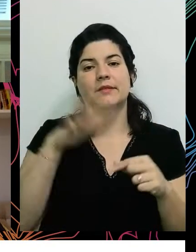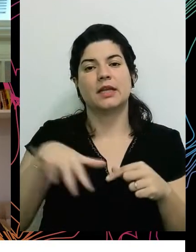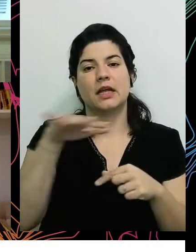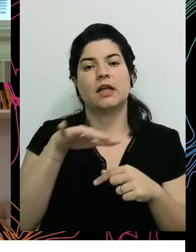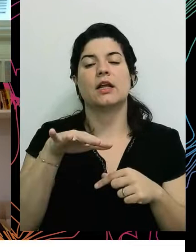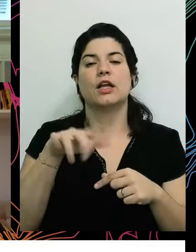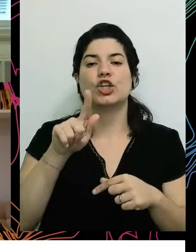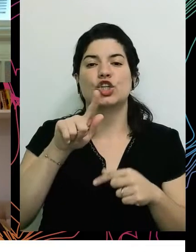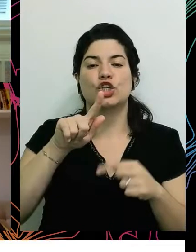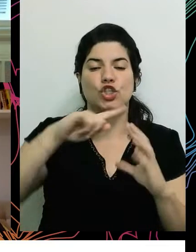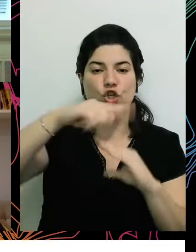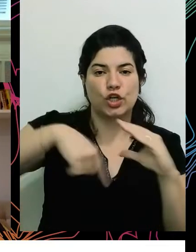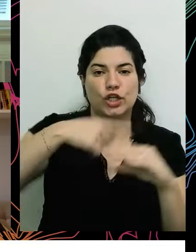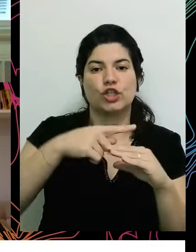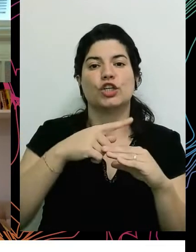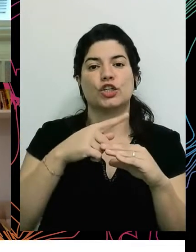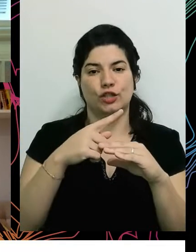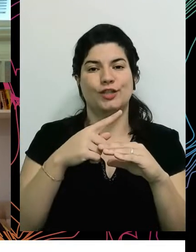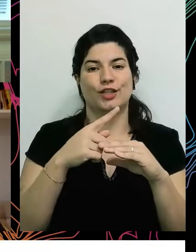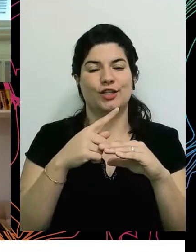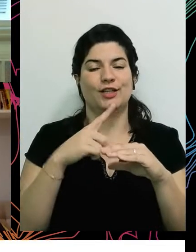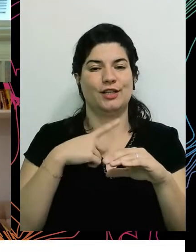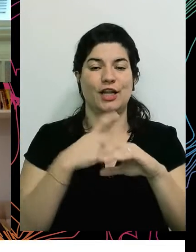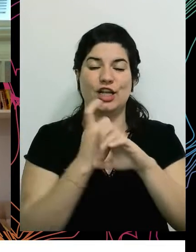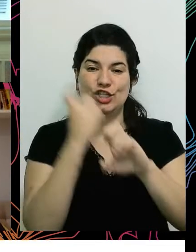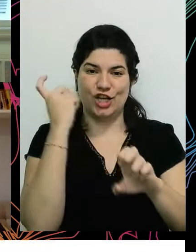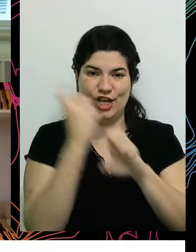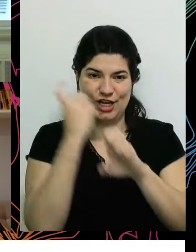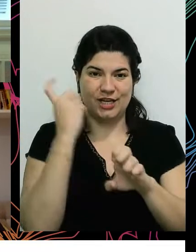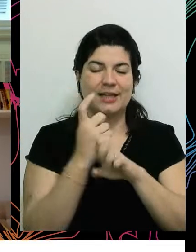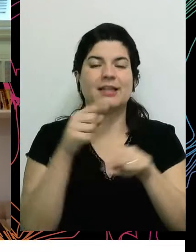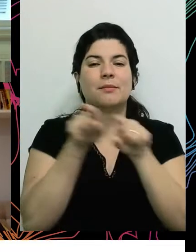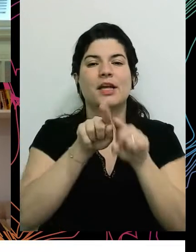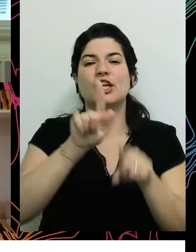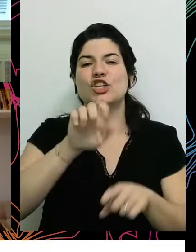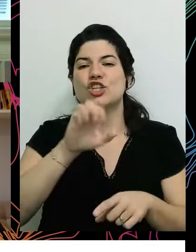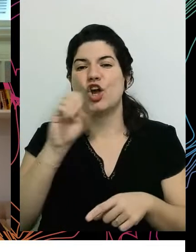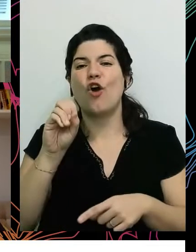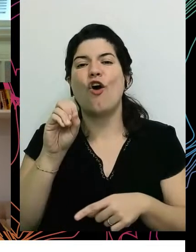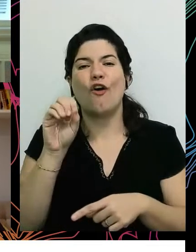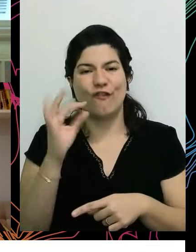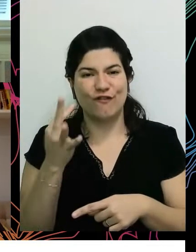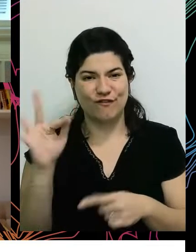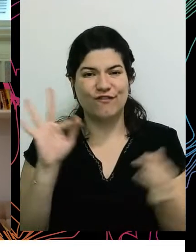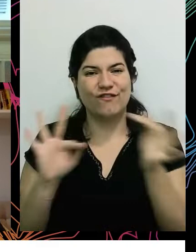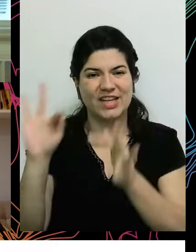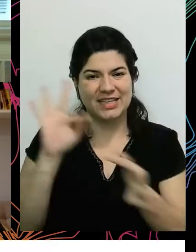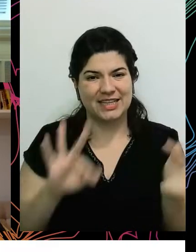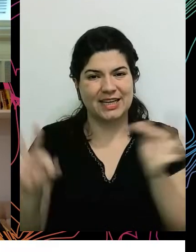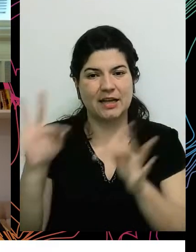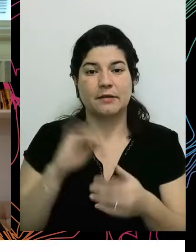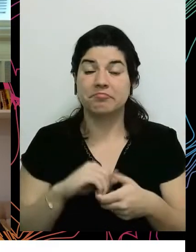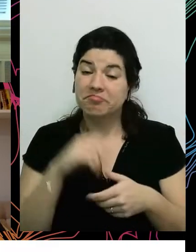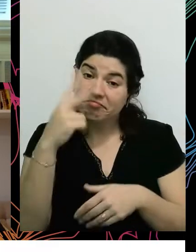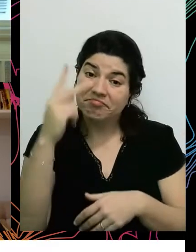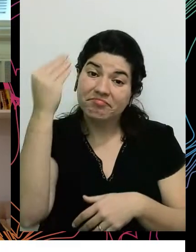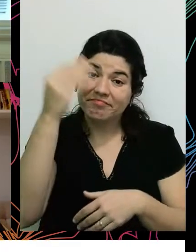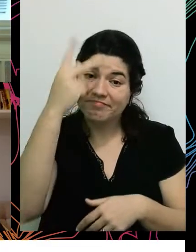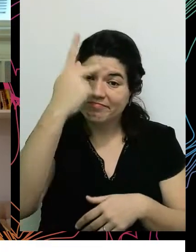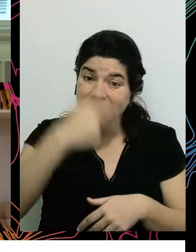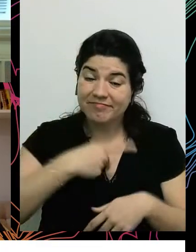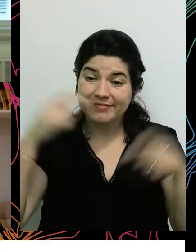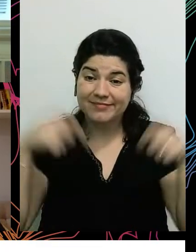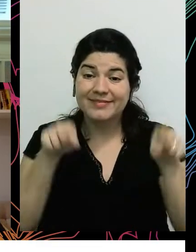geologia, engenharia e geofísica. Então, interessante saber, se vocês quiserem compartilhar também das experiências pessoais, mas como que